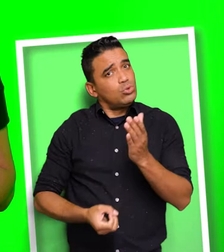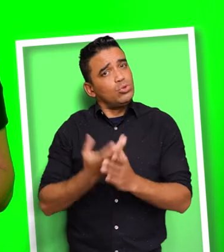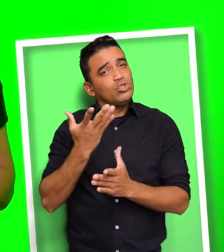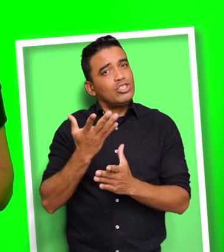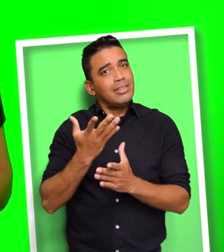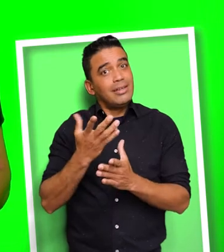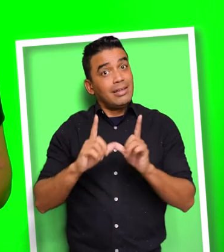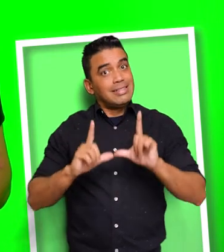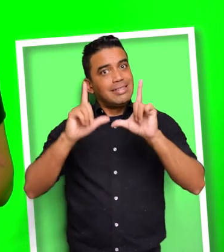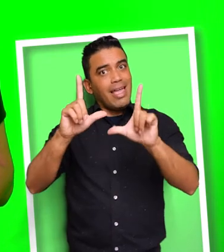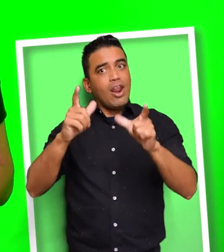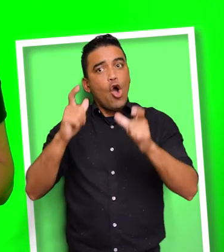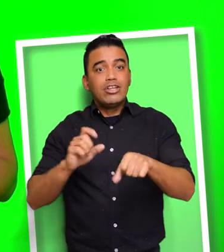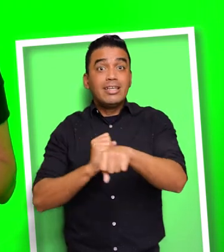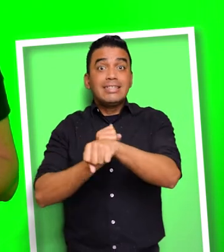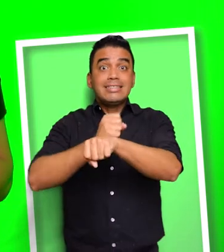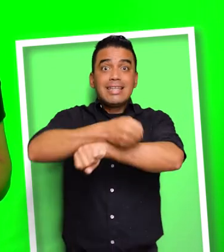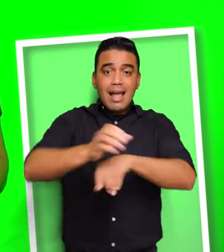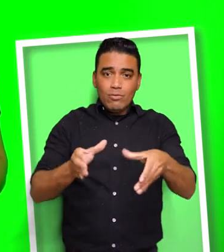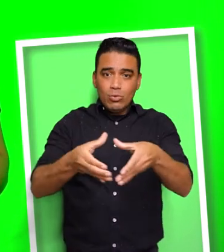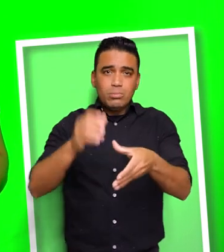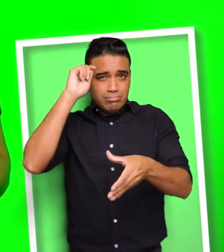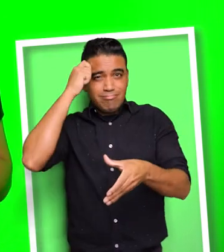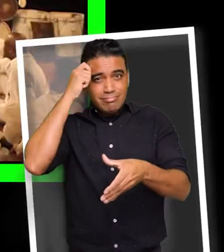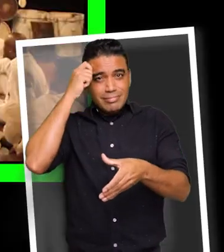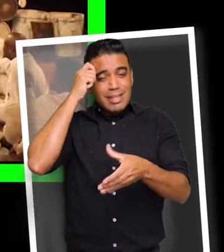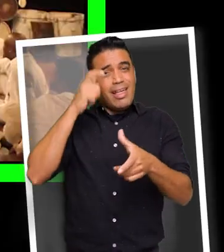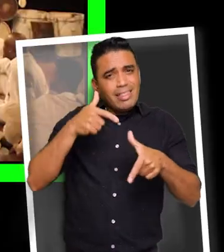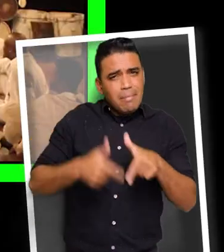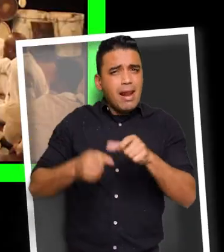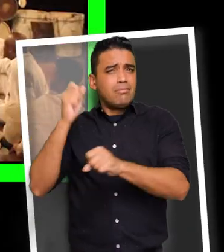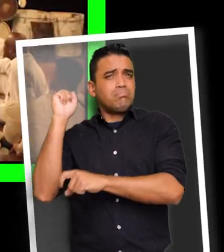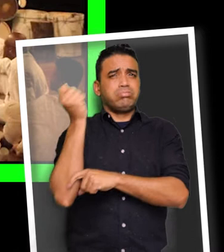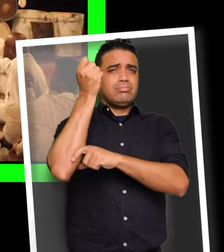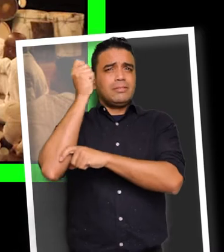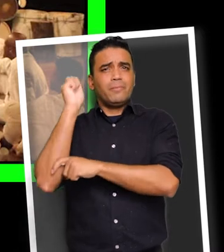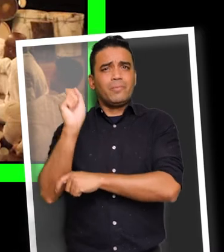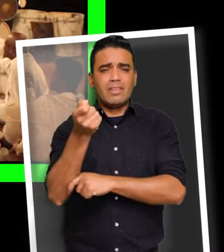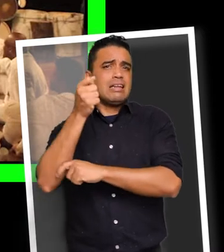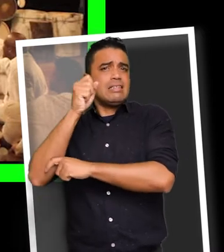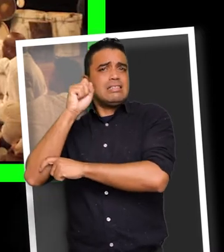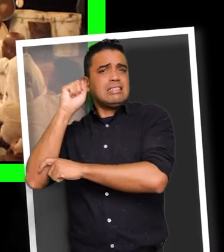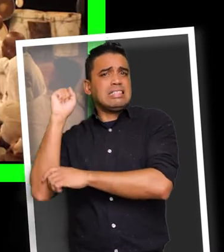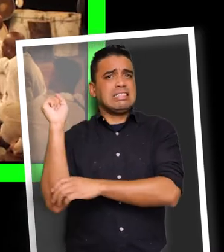os escravos estão na mina. E aí eu vou mostrar para vocês. Onde cavucar?